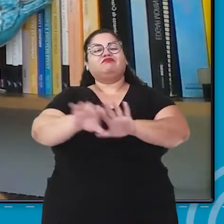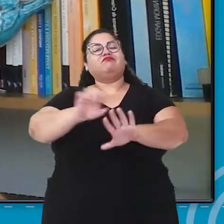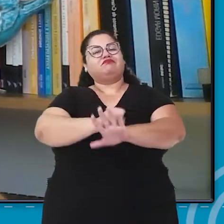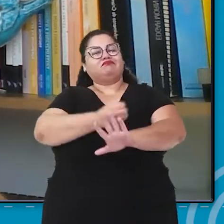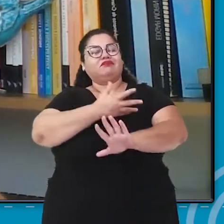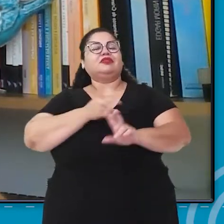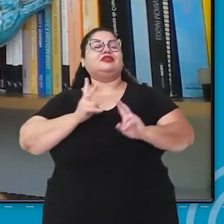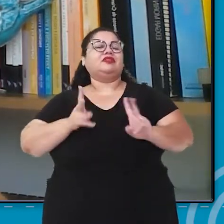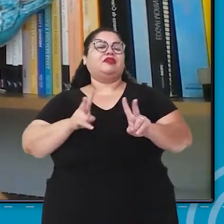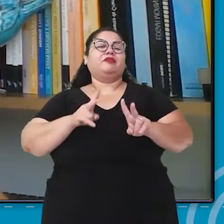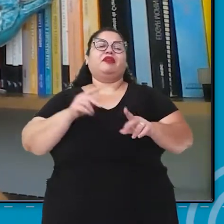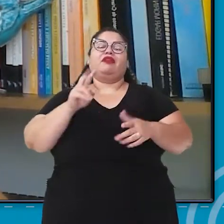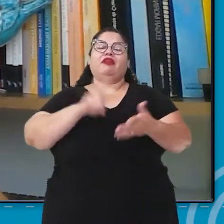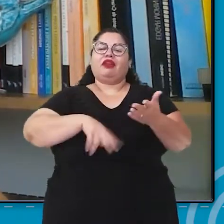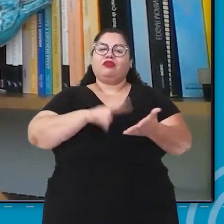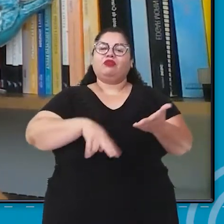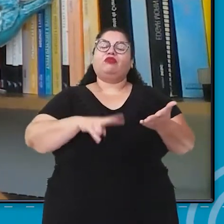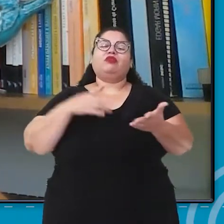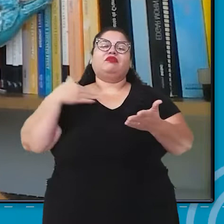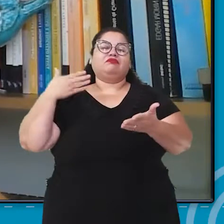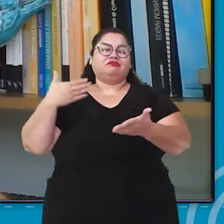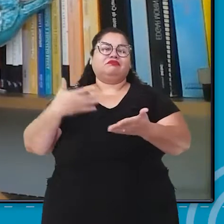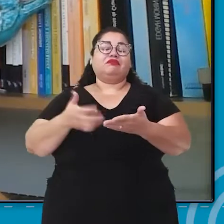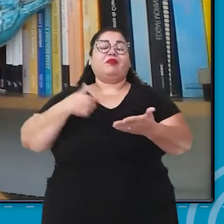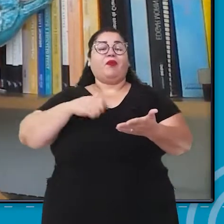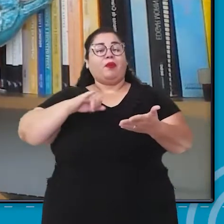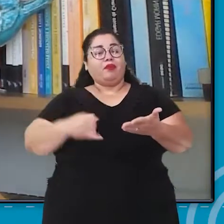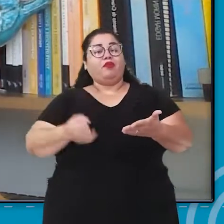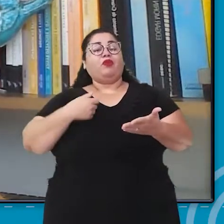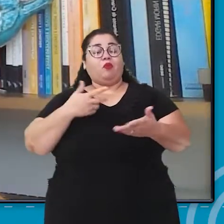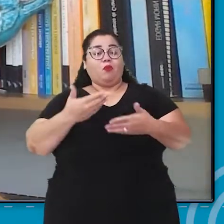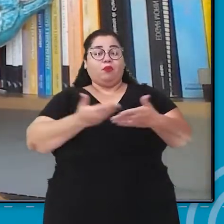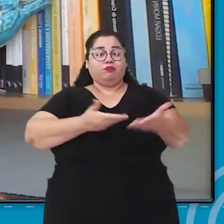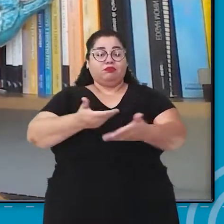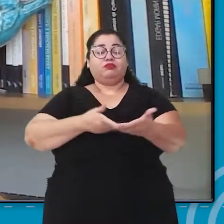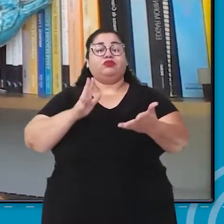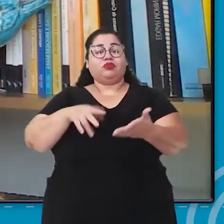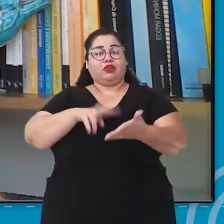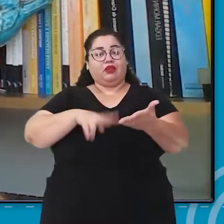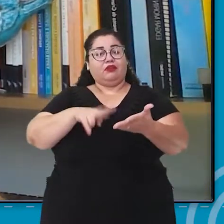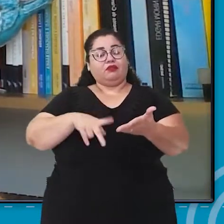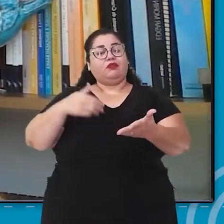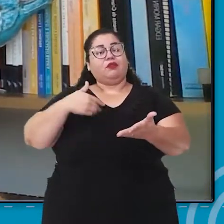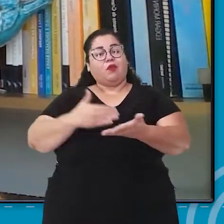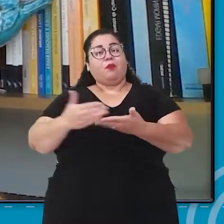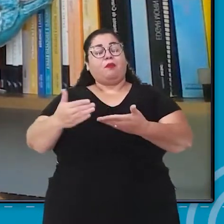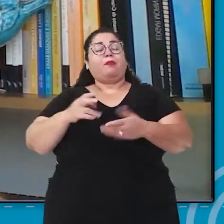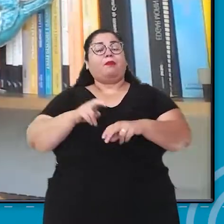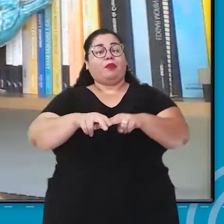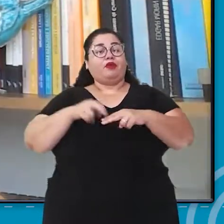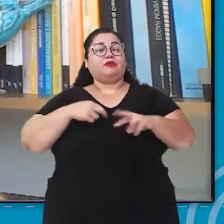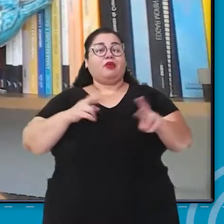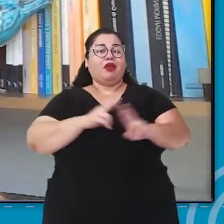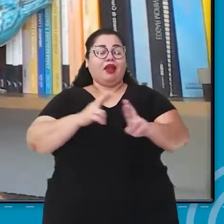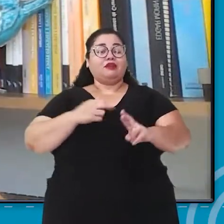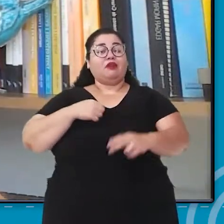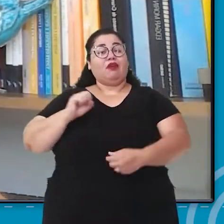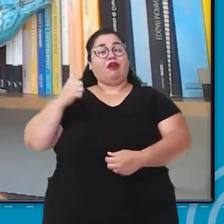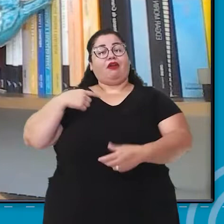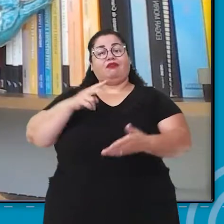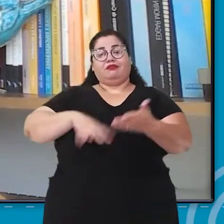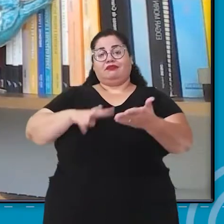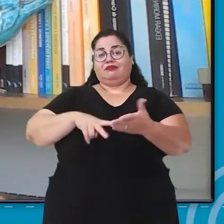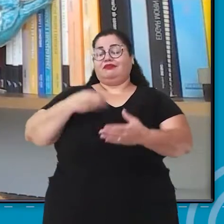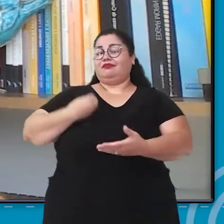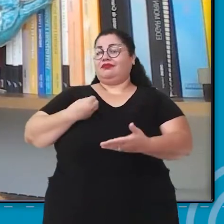já faz um tempo. Eu tive a oportunidade de me tornar mediador de leitura diante da minha relação como leitor na